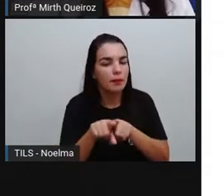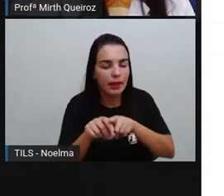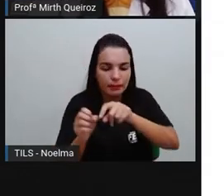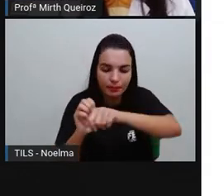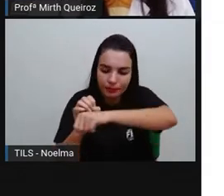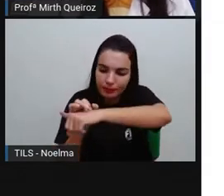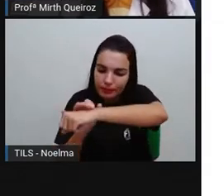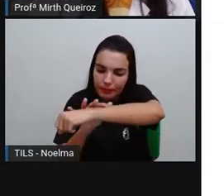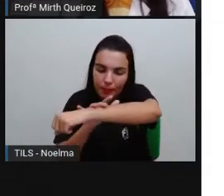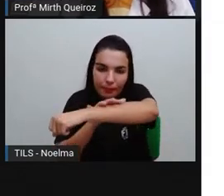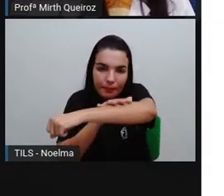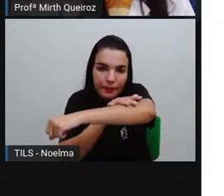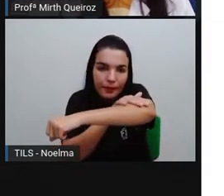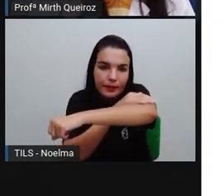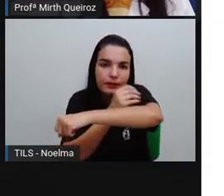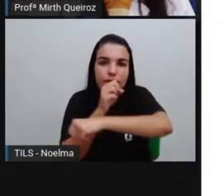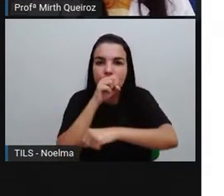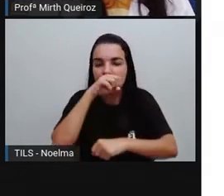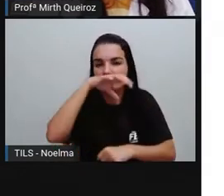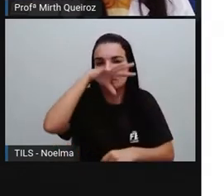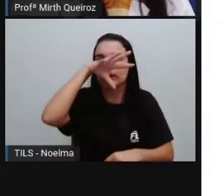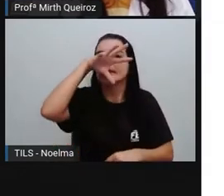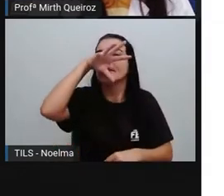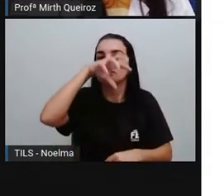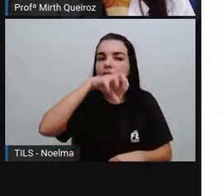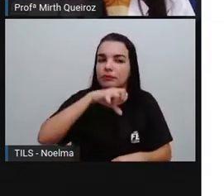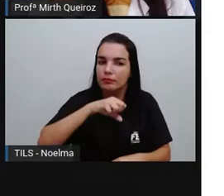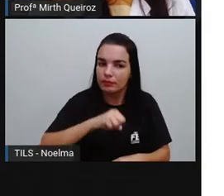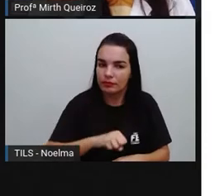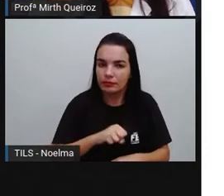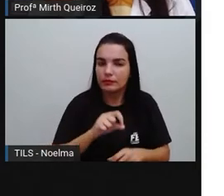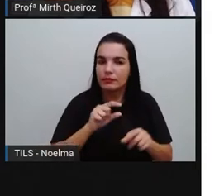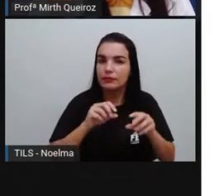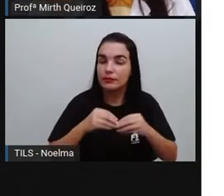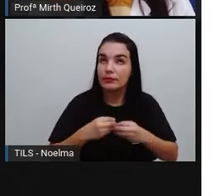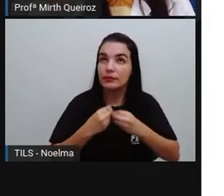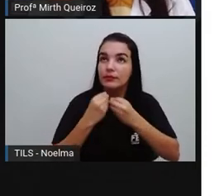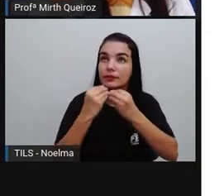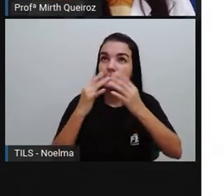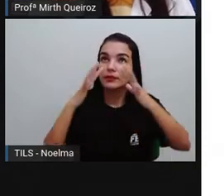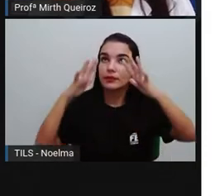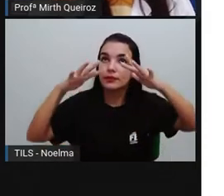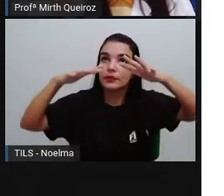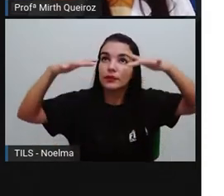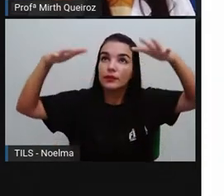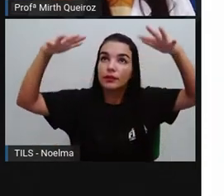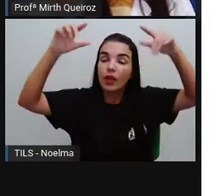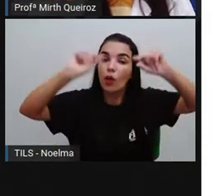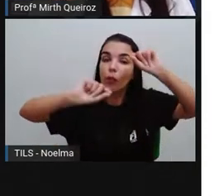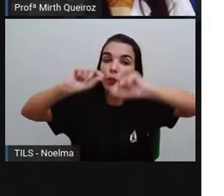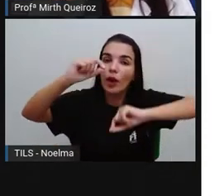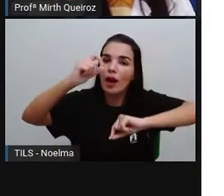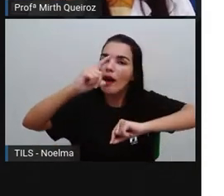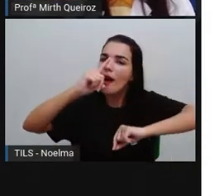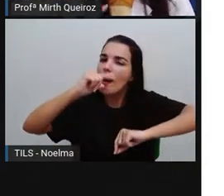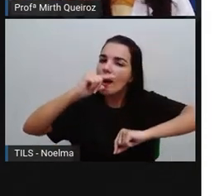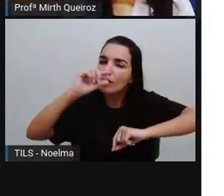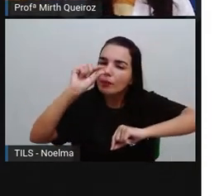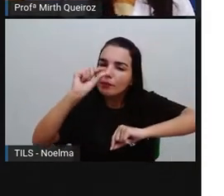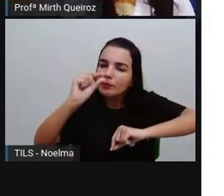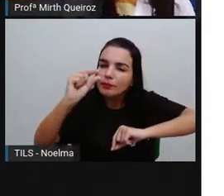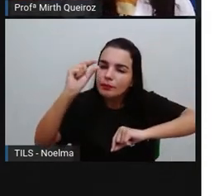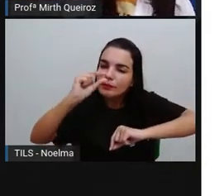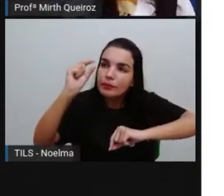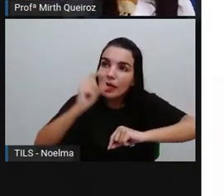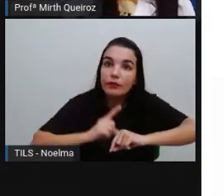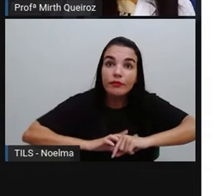que é transpirar? Elas eliminam no ambiente gotículas de água. E essas gotículas de água, elas vão